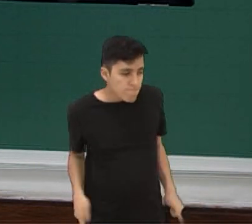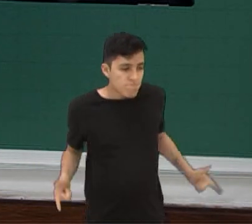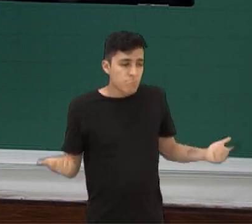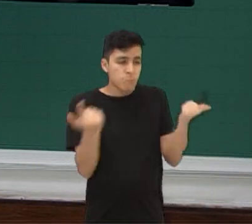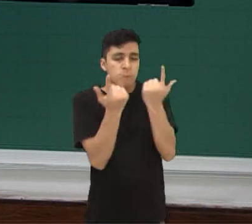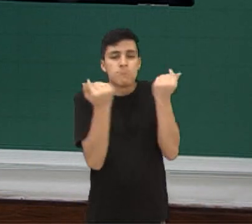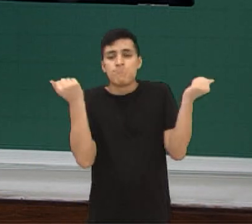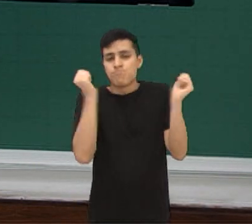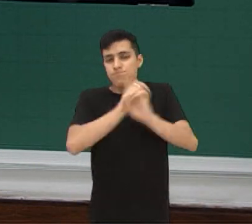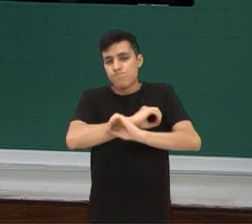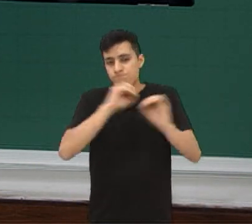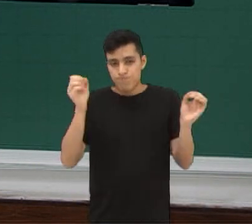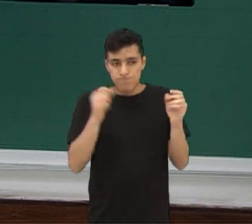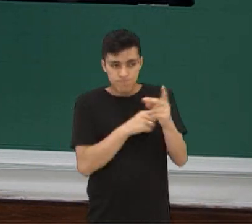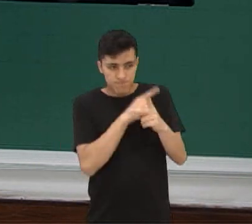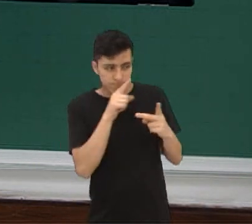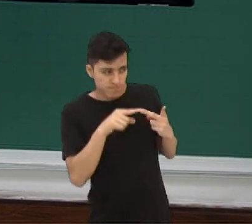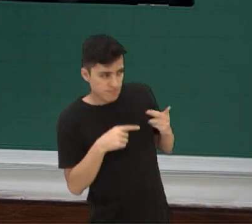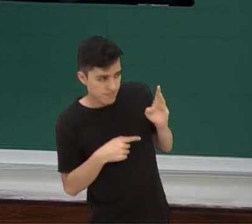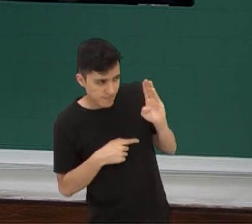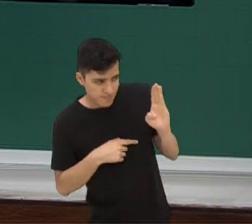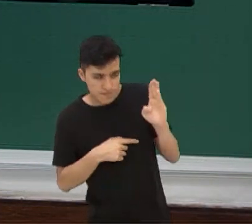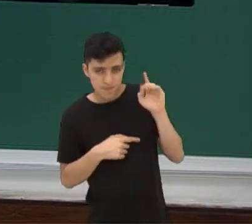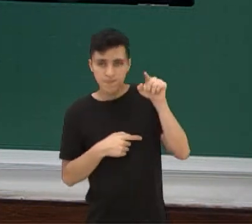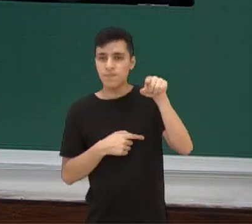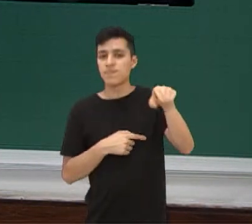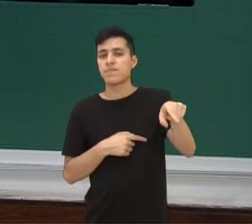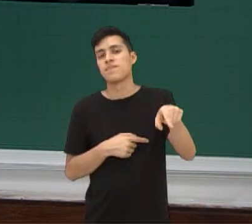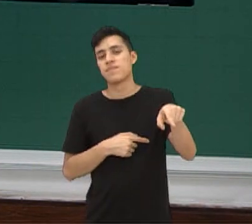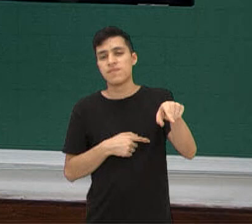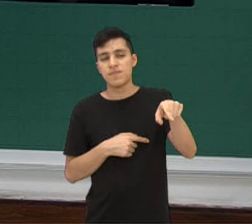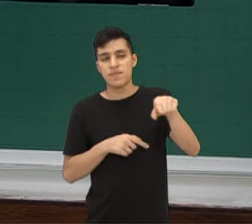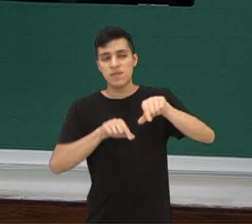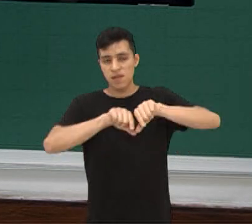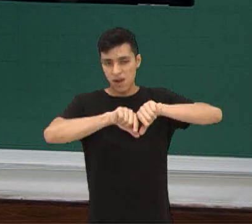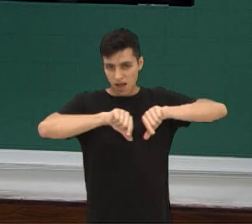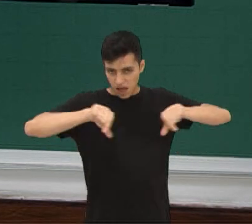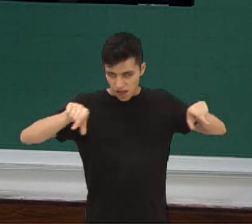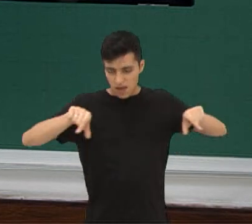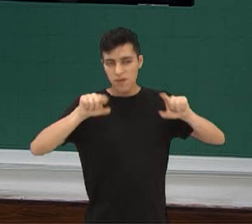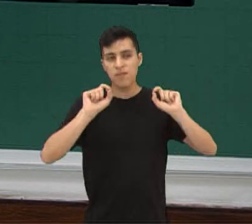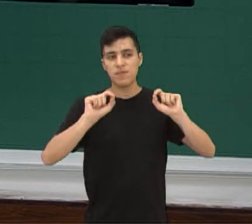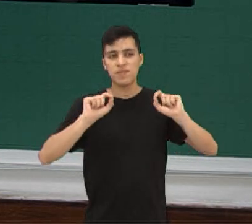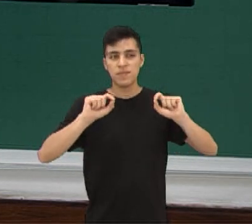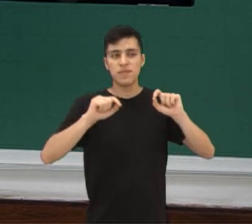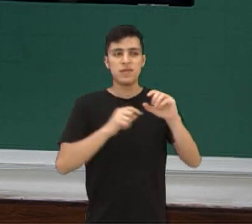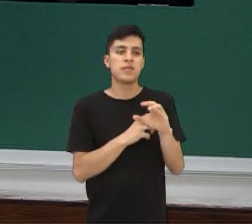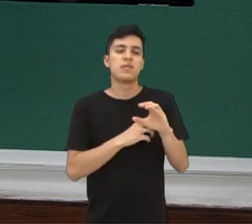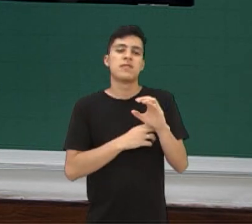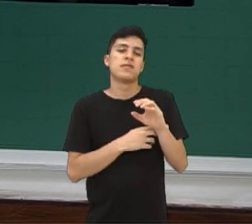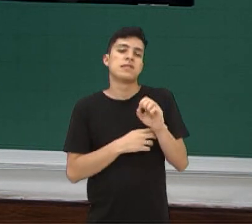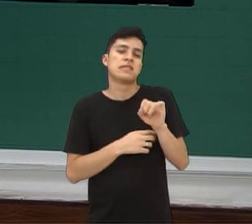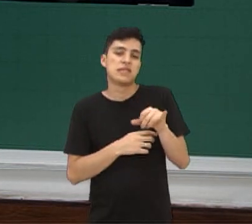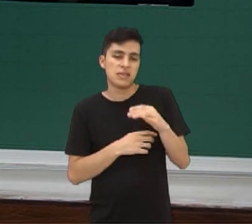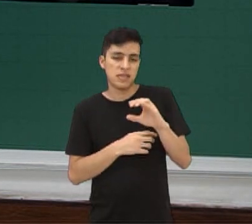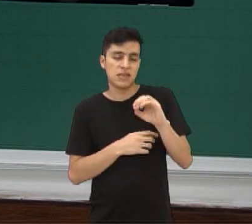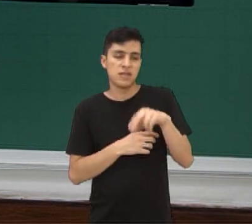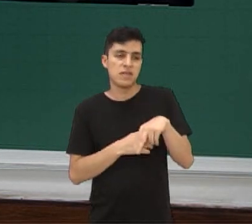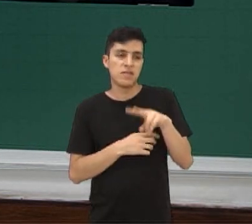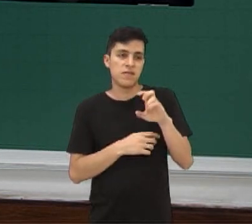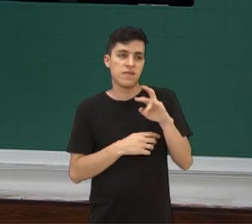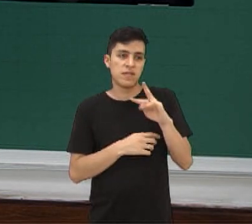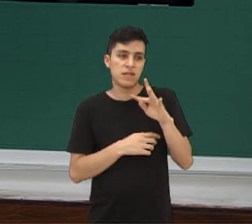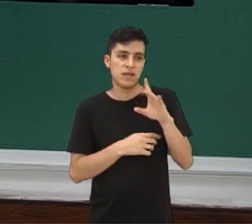dinheiro, né? E a letra B, este é o nieto, né? Se ha convertido em um